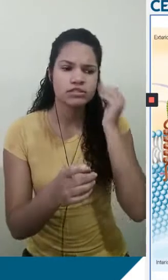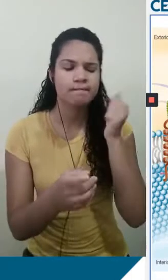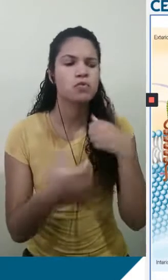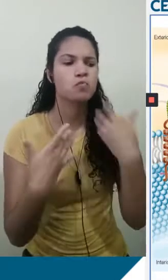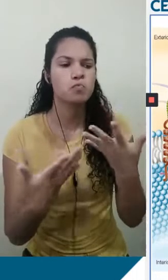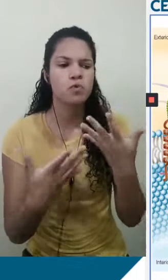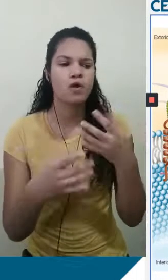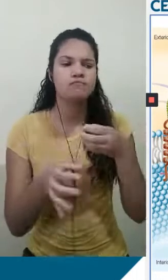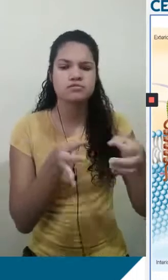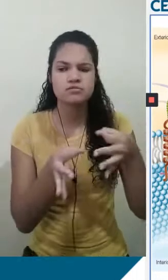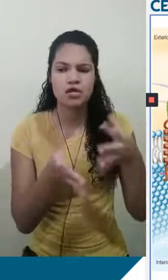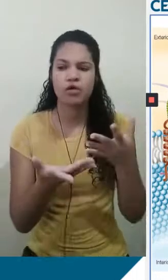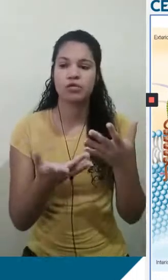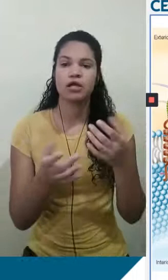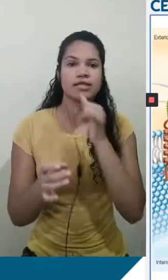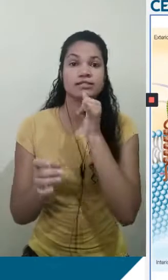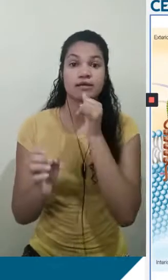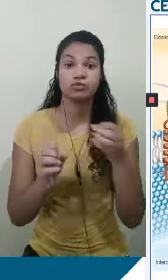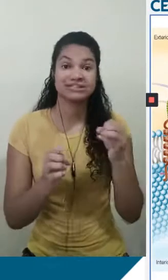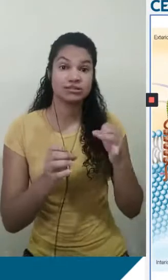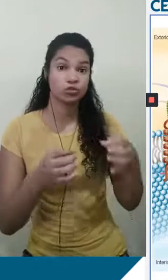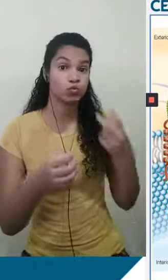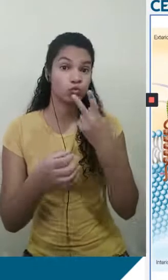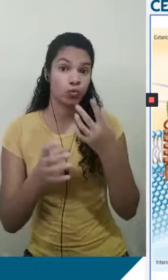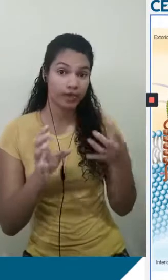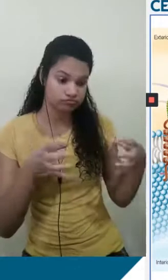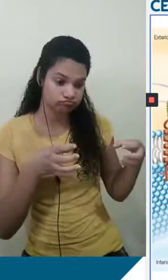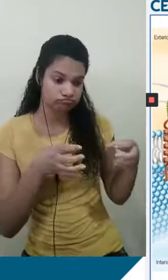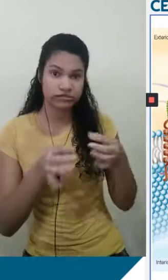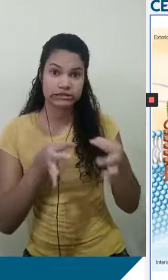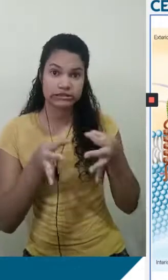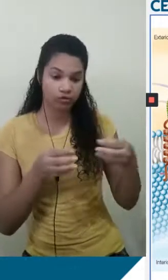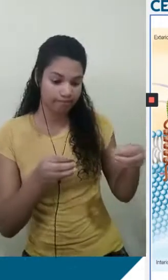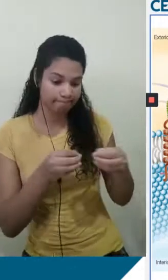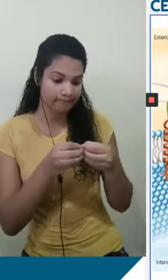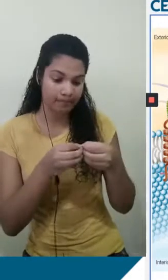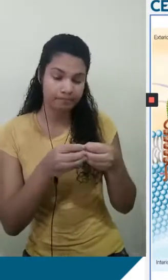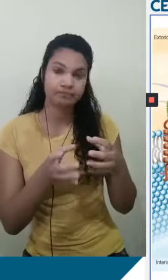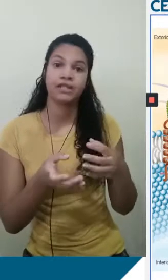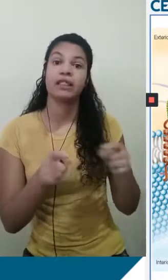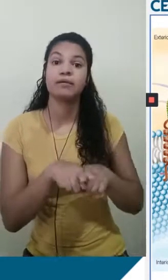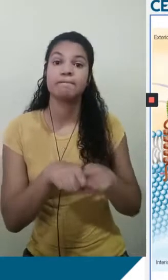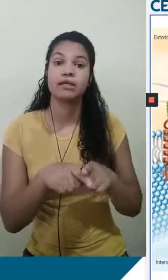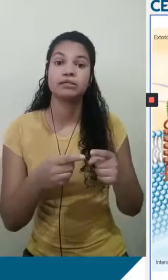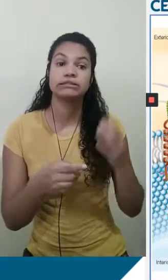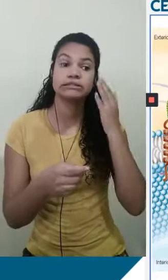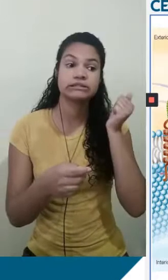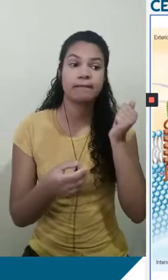O reconhecimento celular está relacionado à presença de proteínas, mas também de